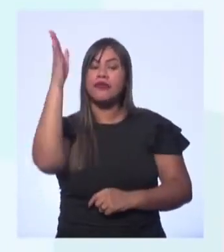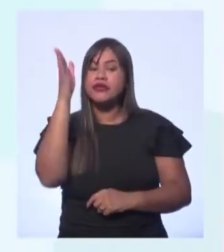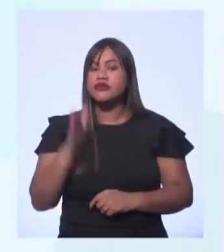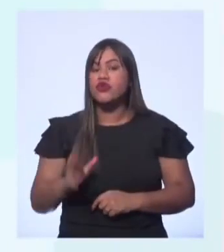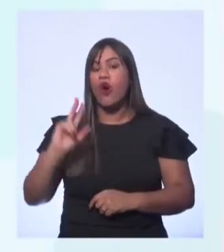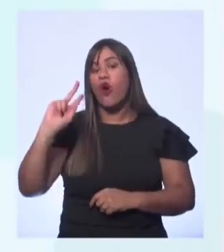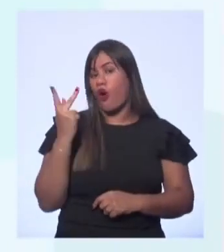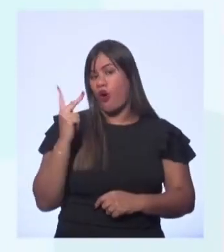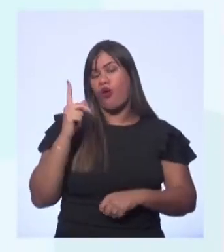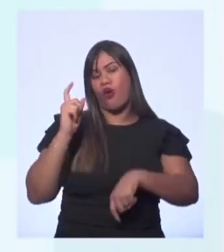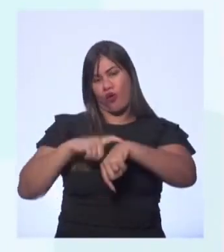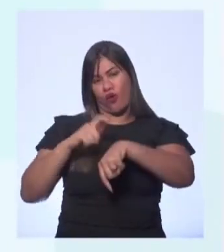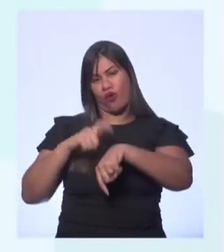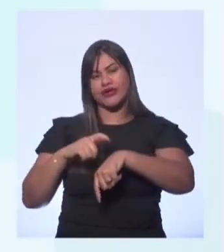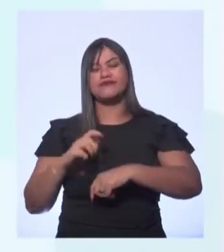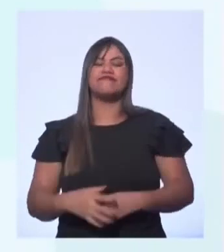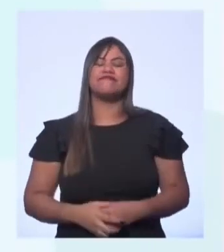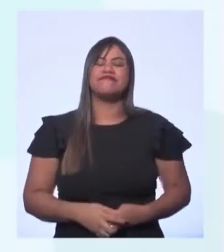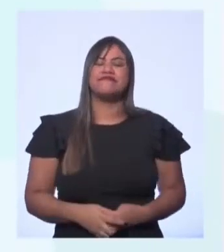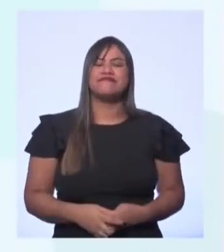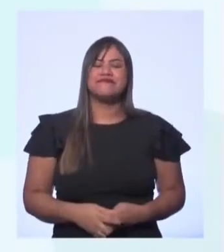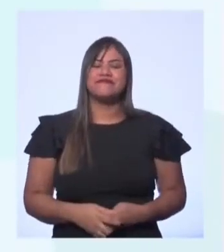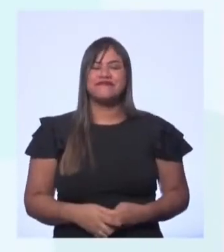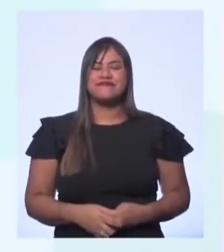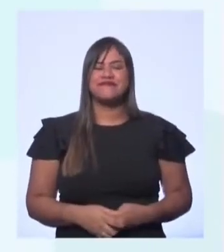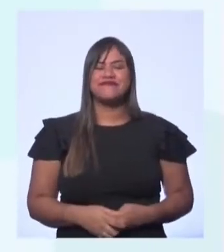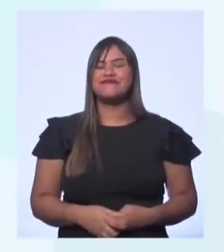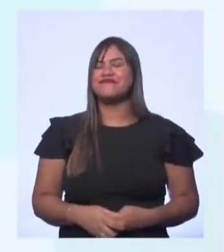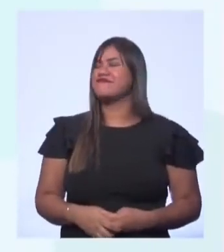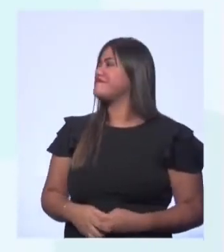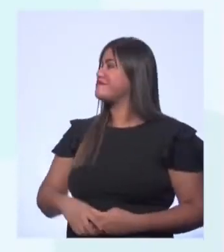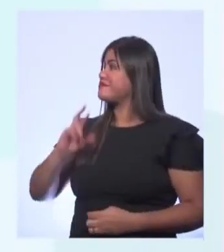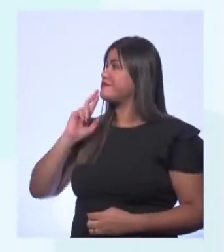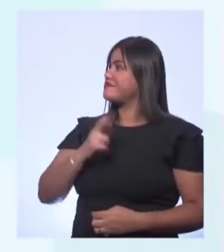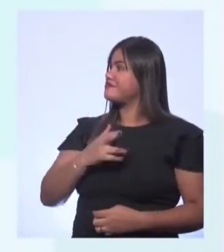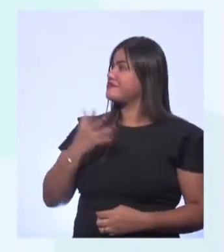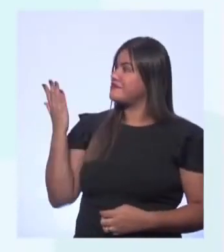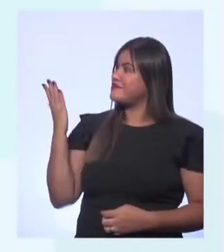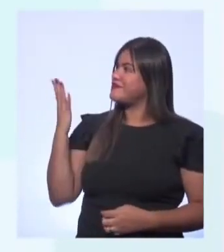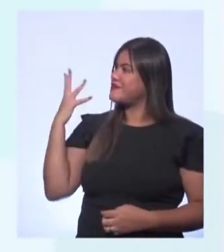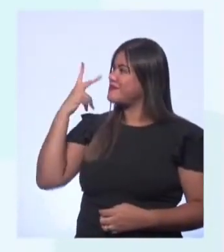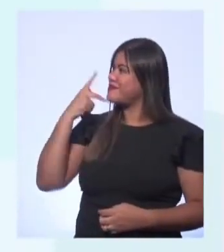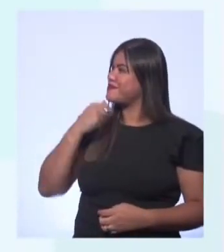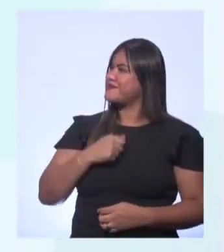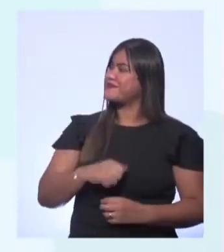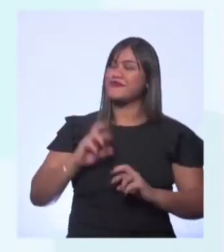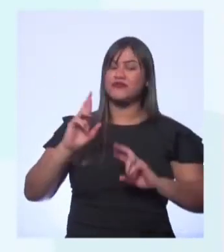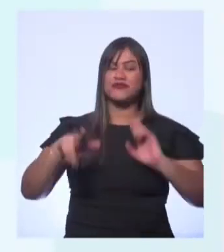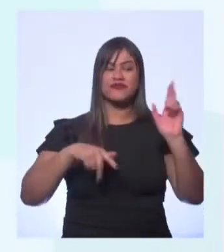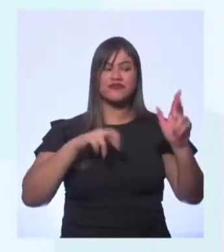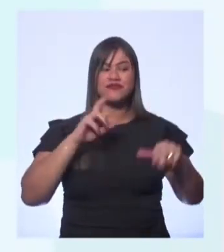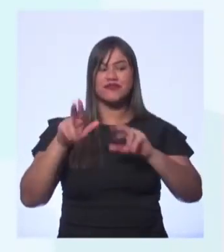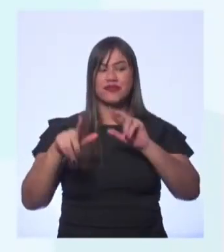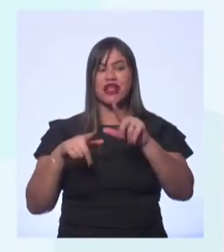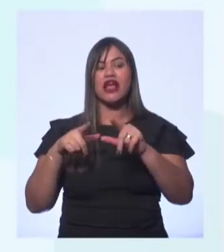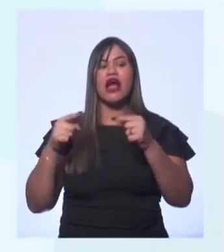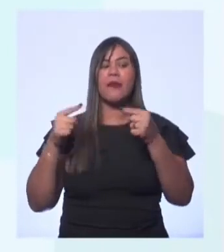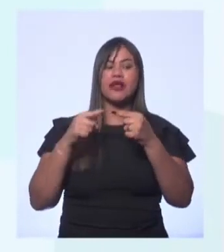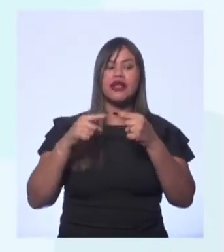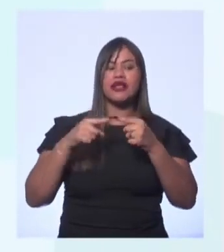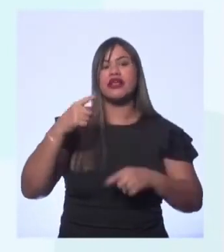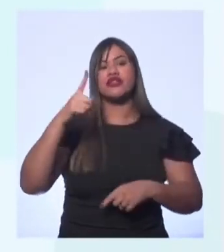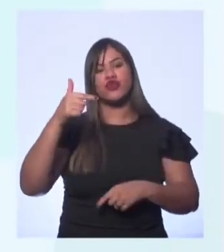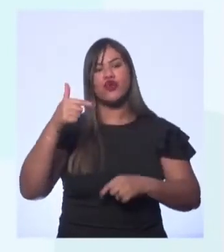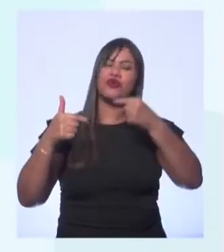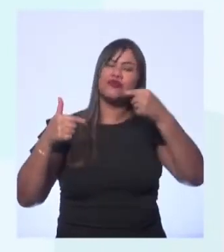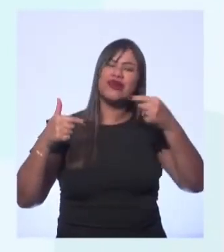hora que a gente fala. Então, quilômetros por hora. Tá aqui a resolução para vocês, bem bonitinho, falando a diferença do 12 com 10 aí que dão as